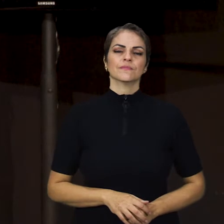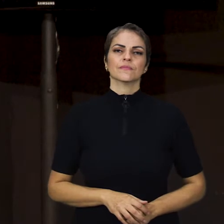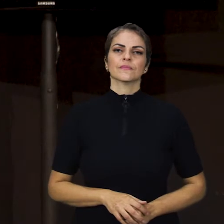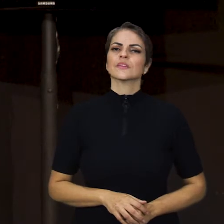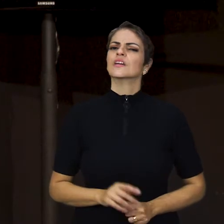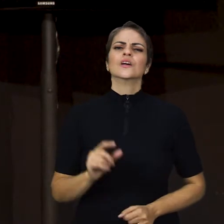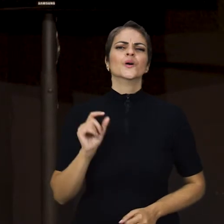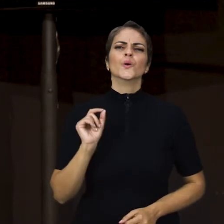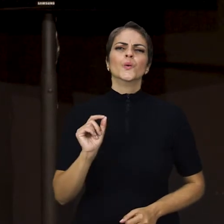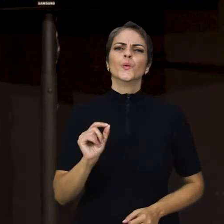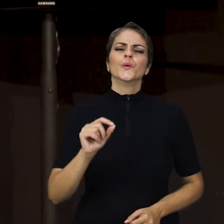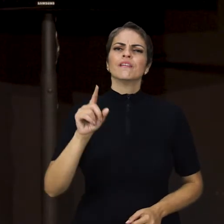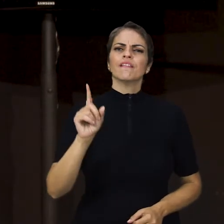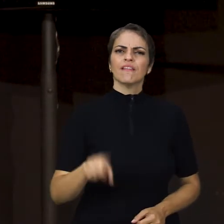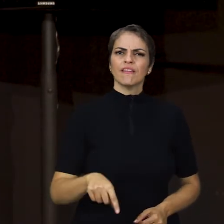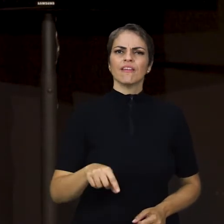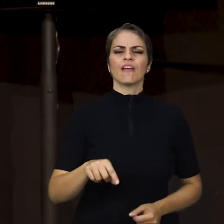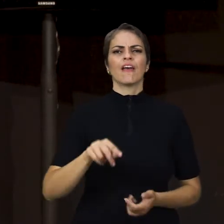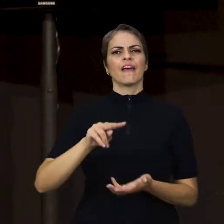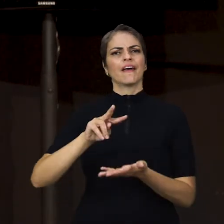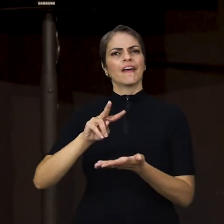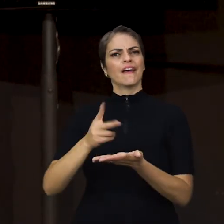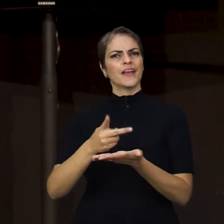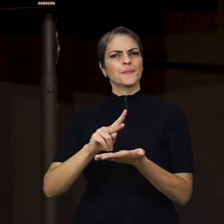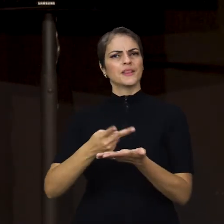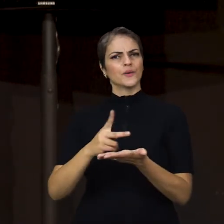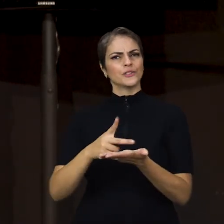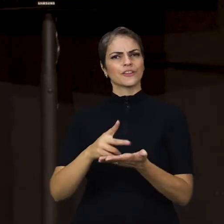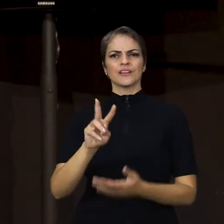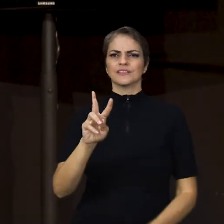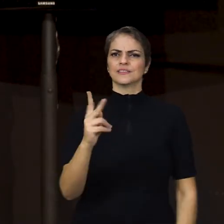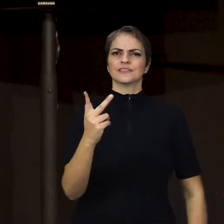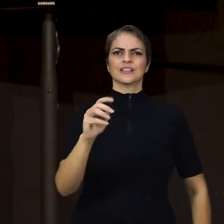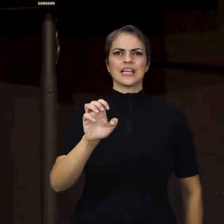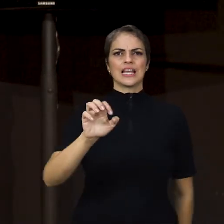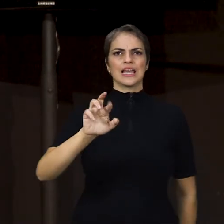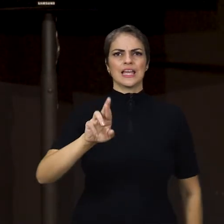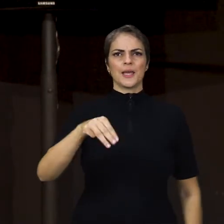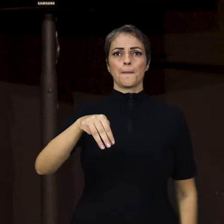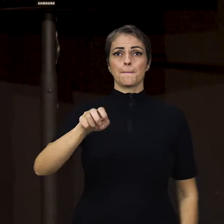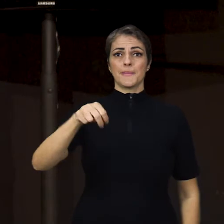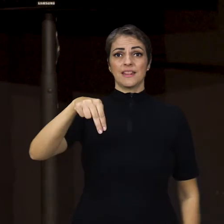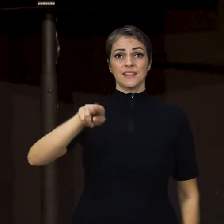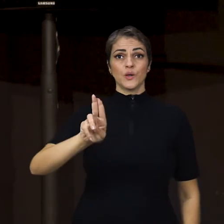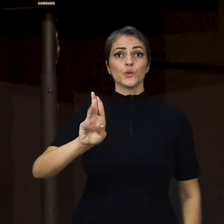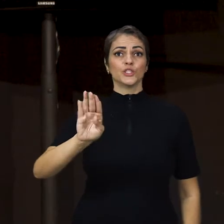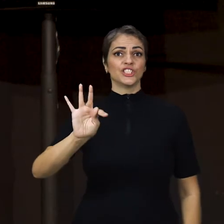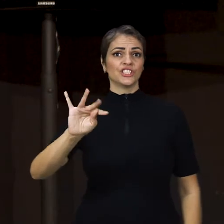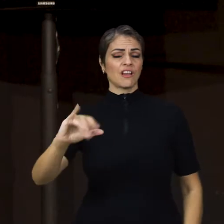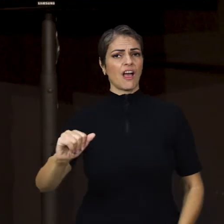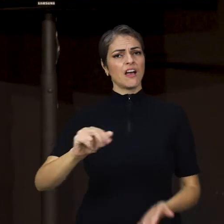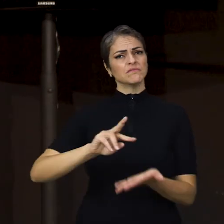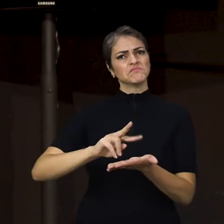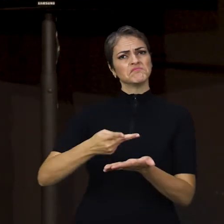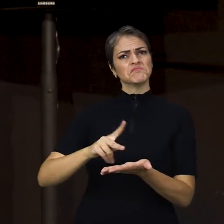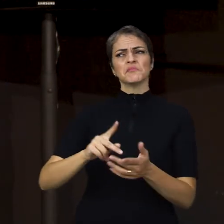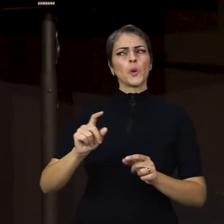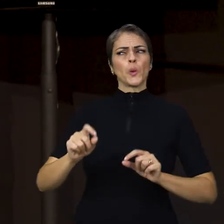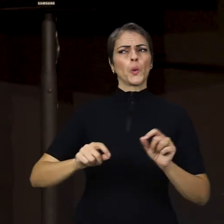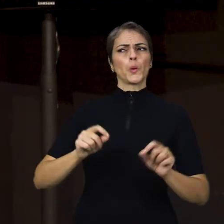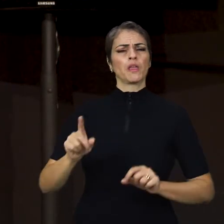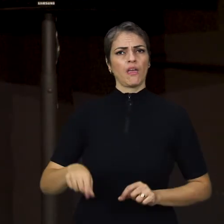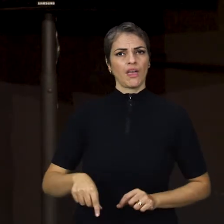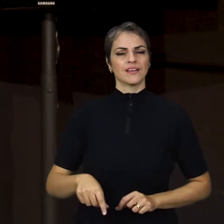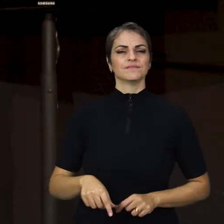do que é a hermenêutica bíblica. Tudo isso que nós estamos fazendo, todo esse assunto do nosso curso, está conectado a